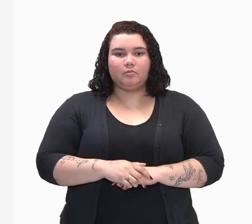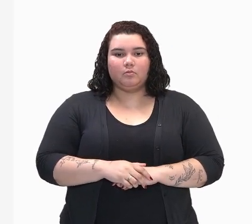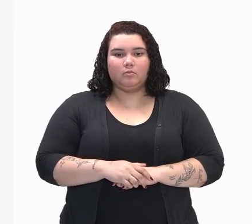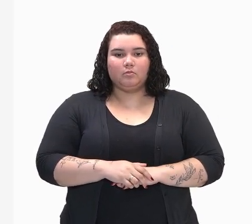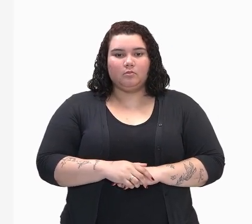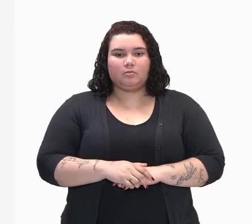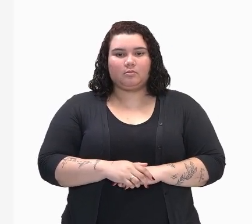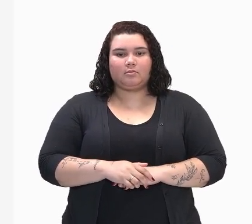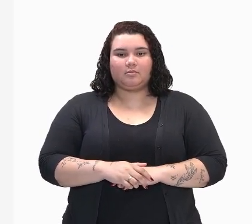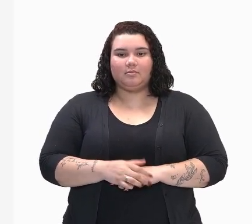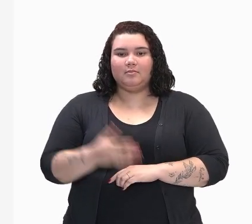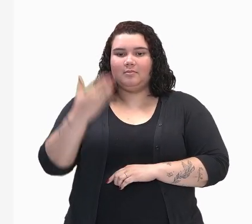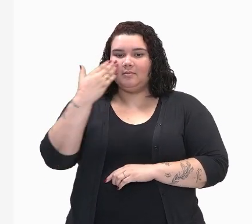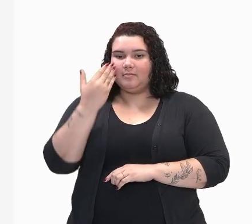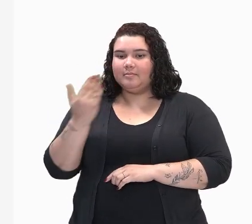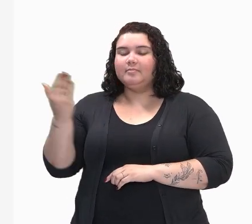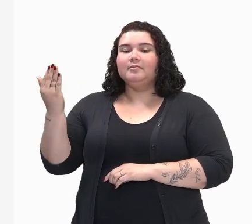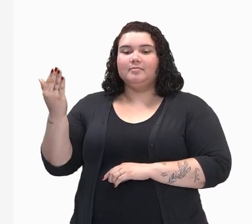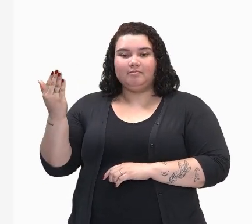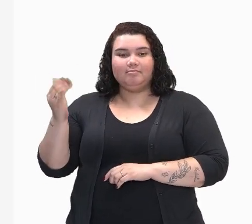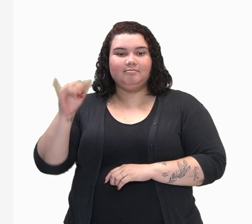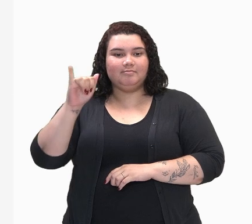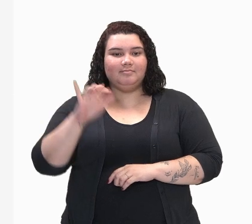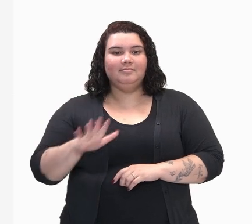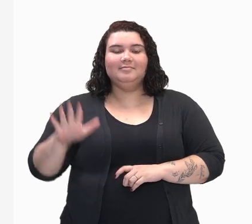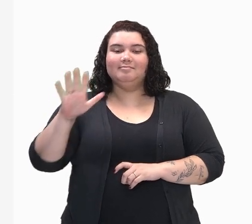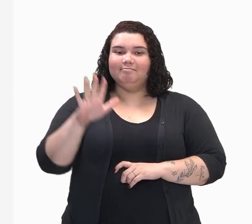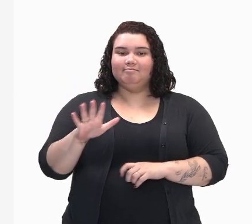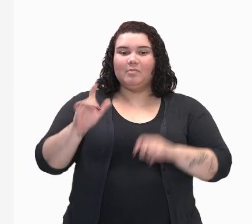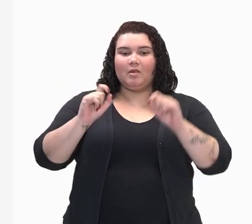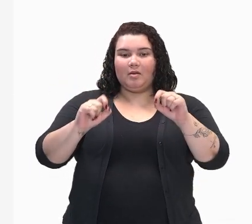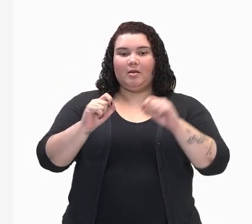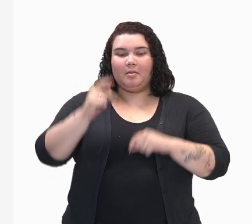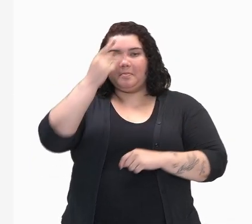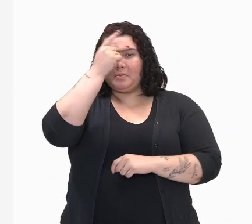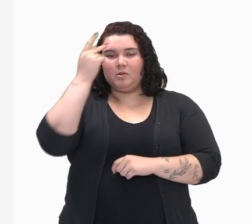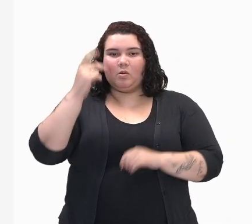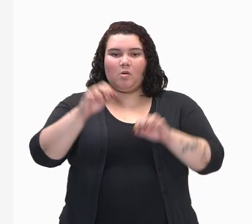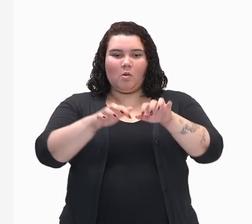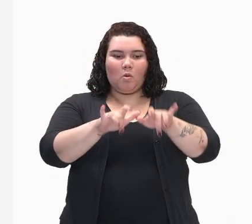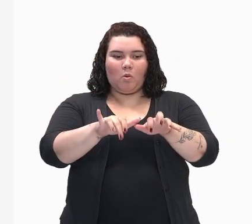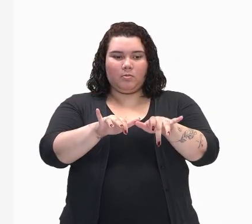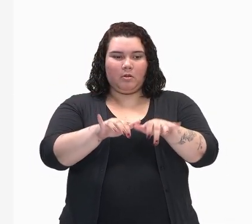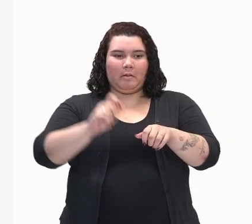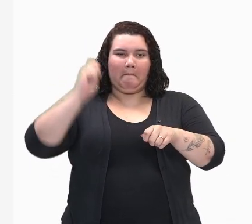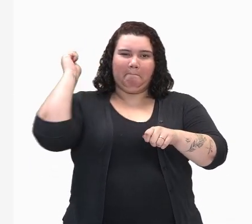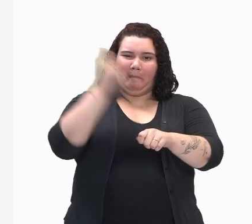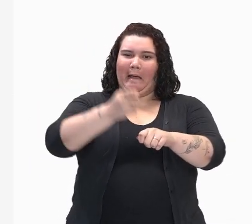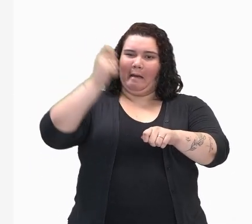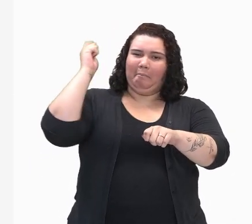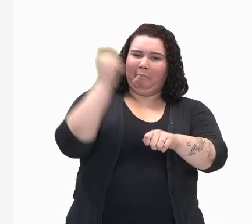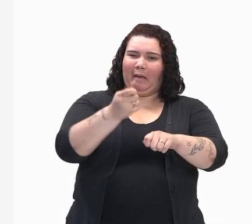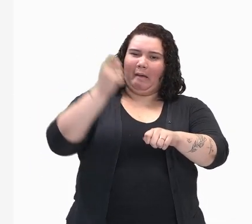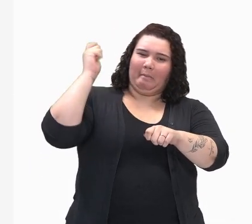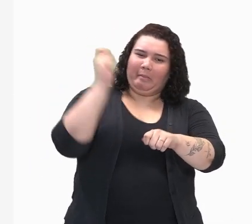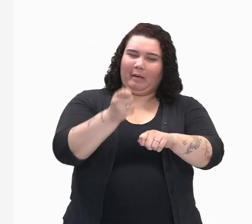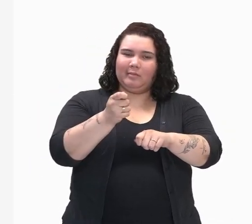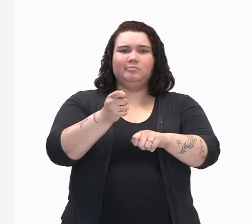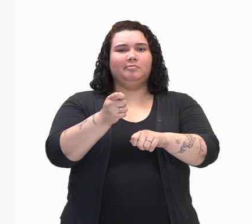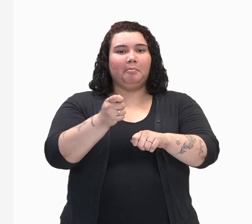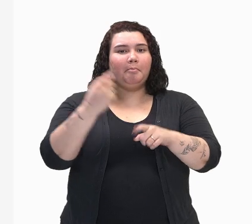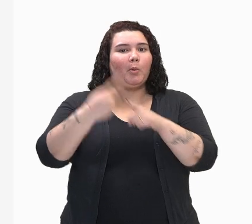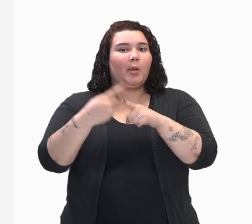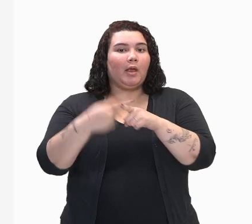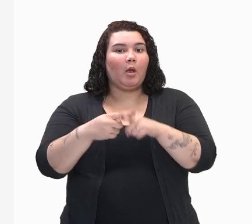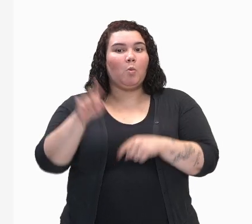Aí, pessoal, na deformação nós temos a imagem mostrando aí a pessoa martelando uma máquina, né, um computador. E aí a